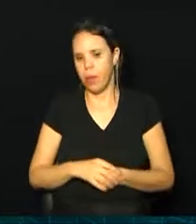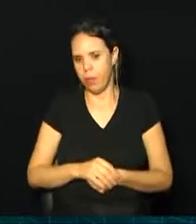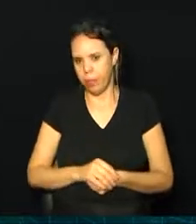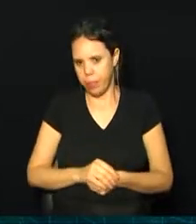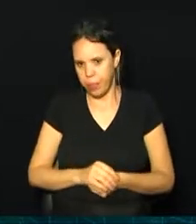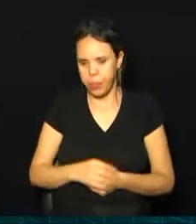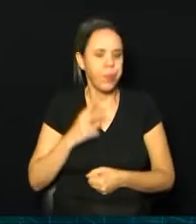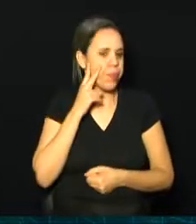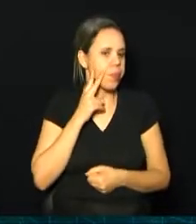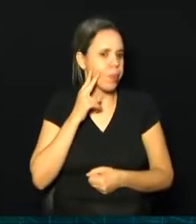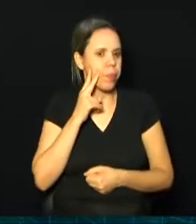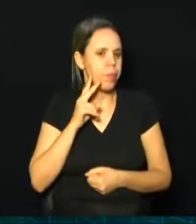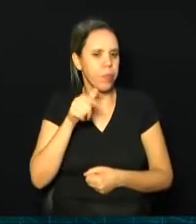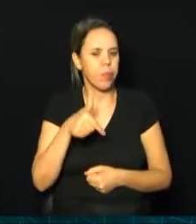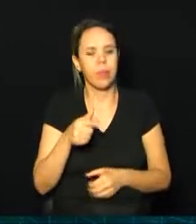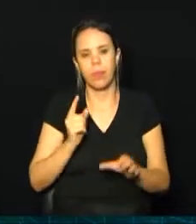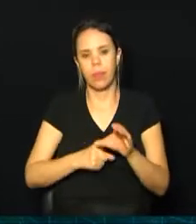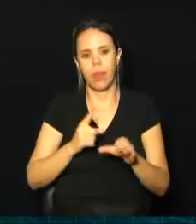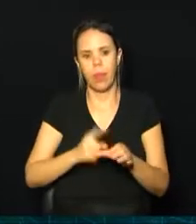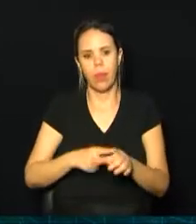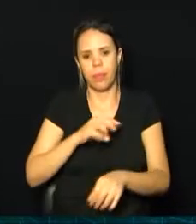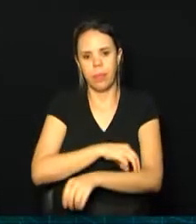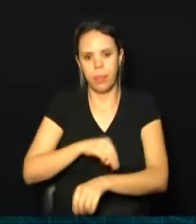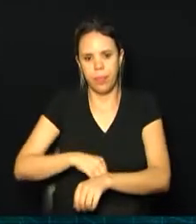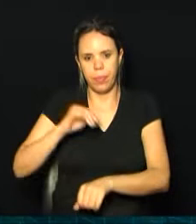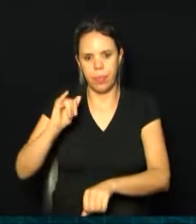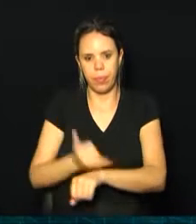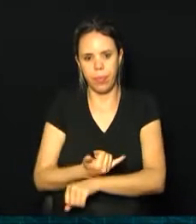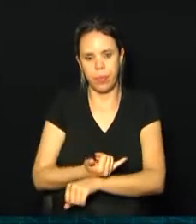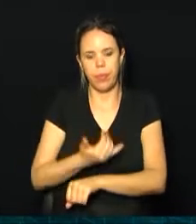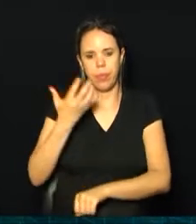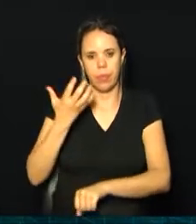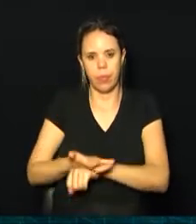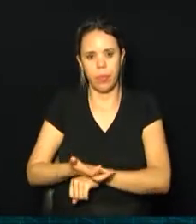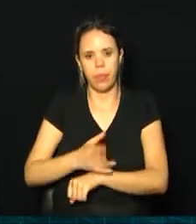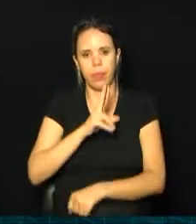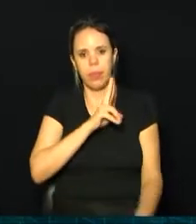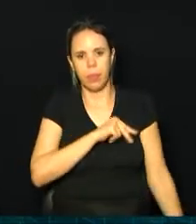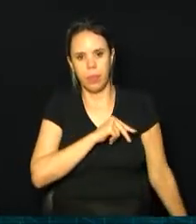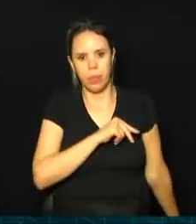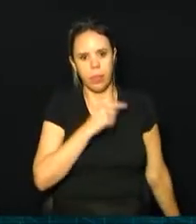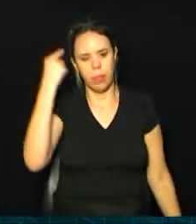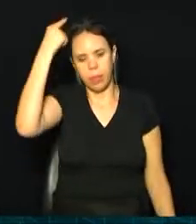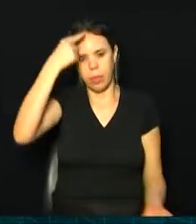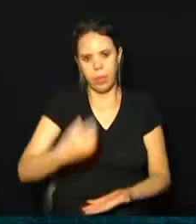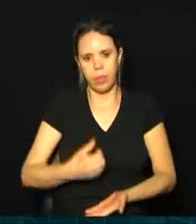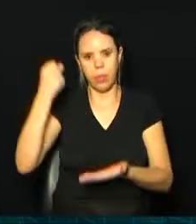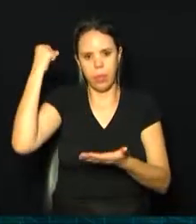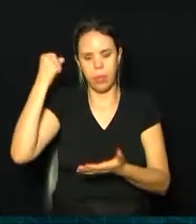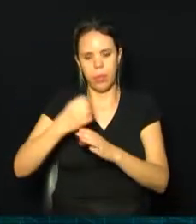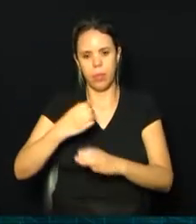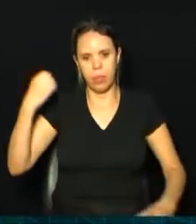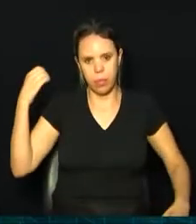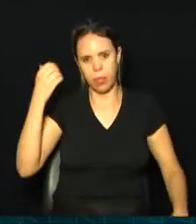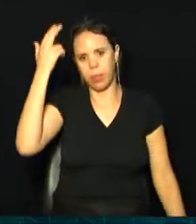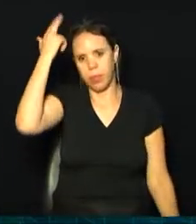região. Vinhedo, depois aparecem Cosmópolis, Montemor, Jaguariúna, Nova Odessa, Arthur Nogueira, Santo